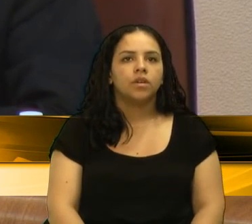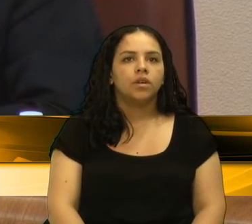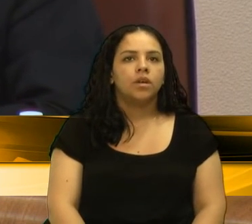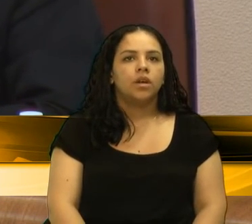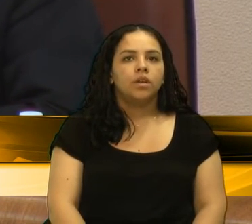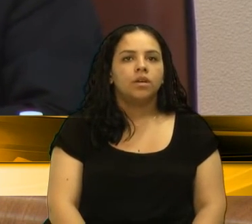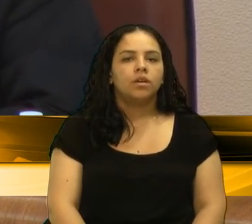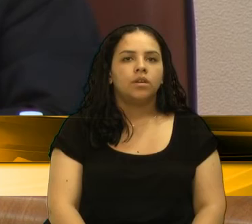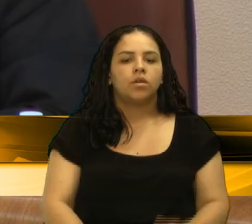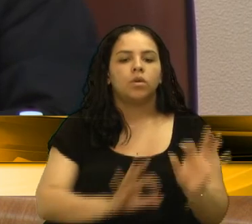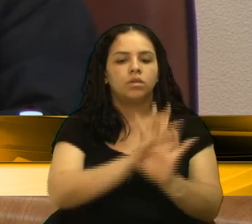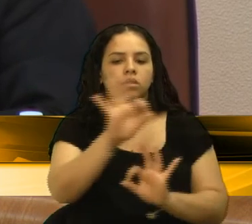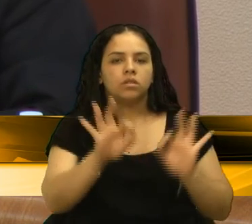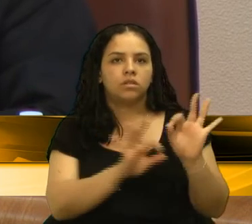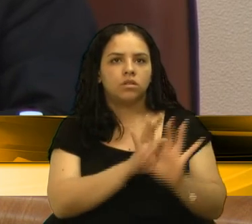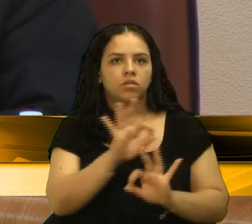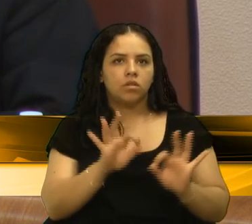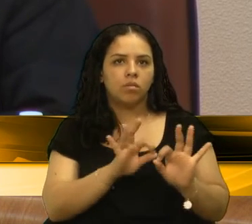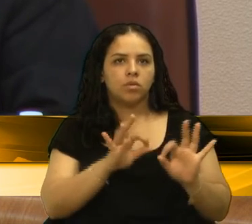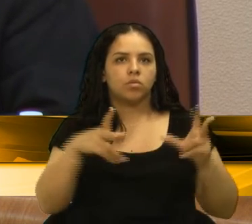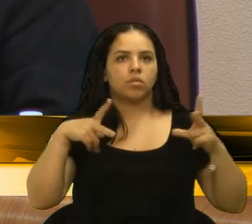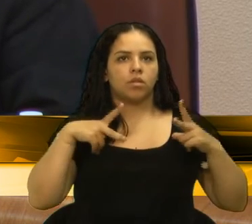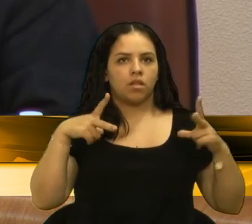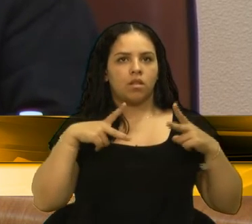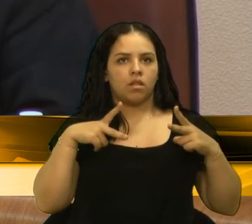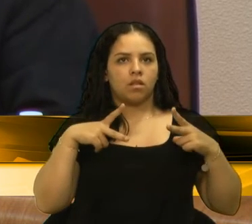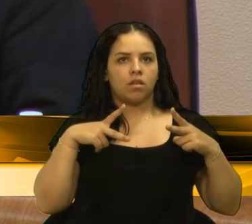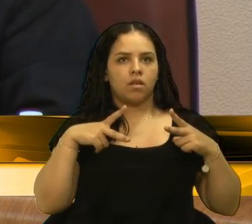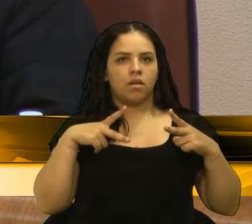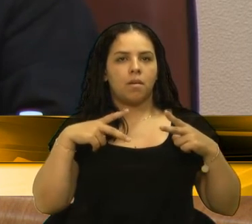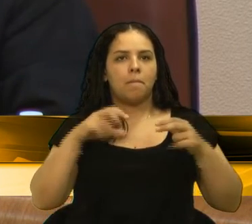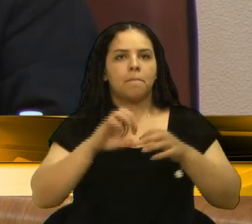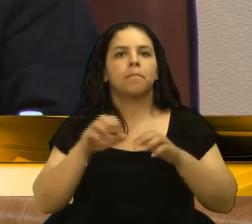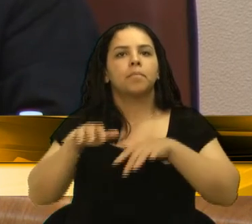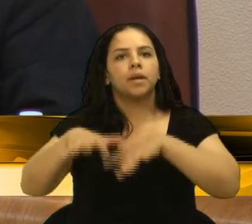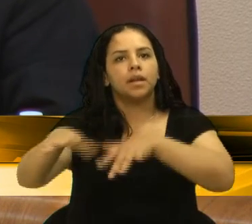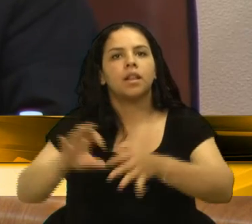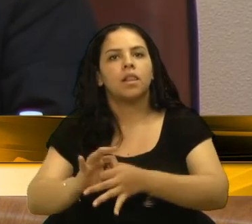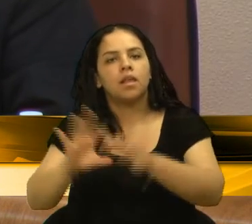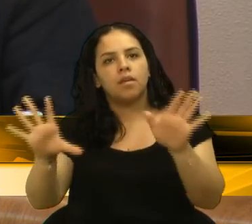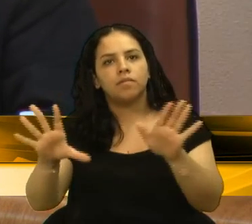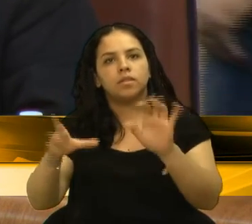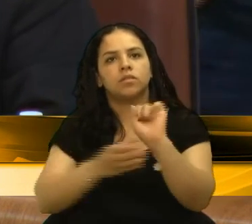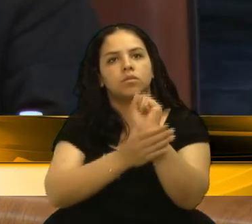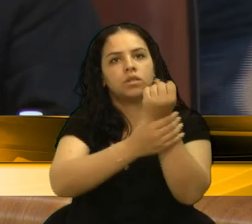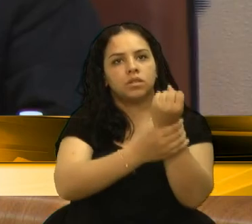Normalmente, essa organização desses eventos particulares, tais como a parada livre, as questões de segurança,